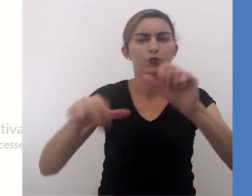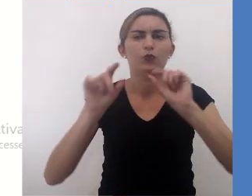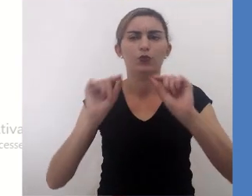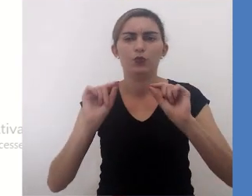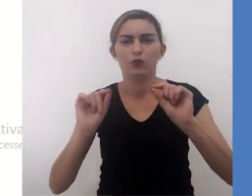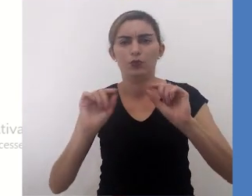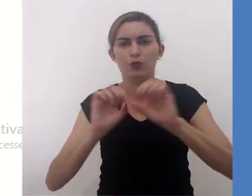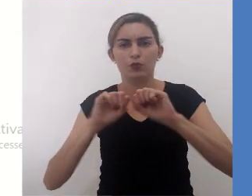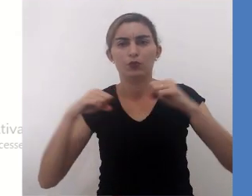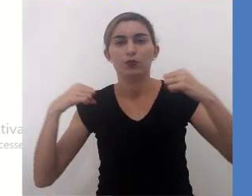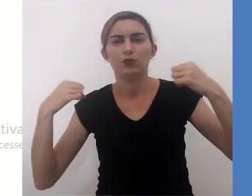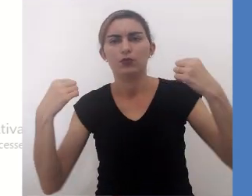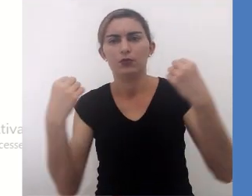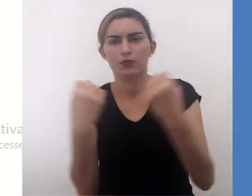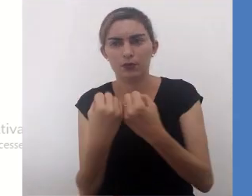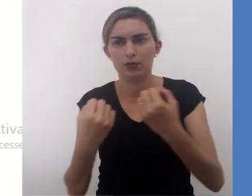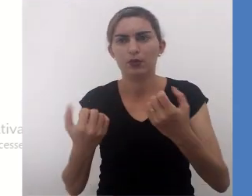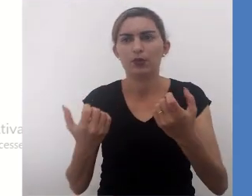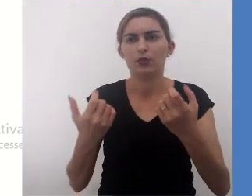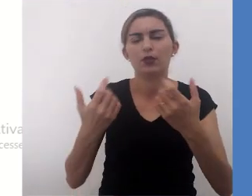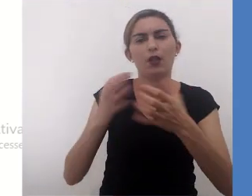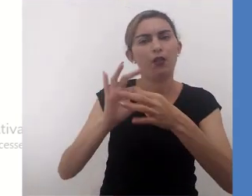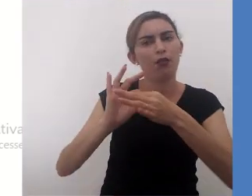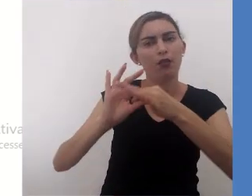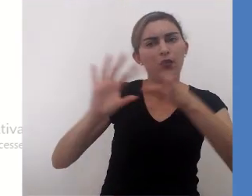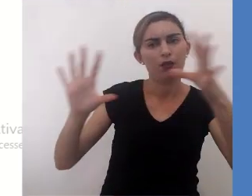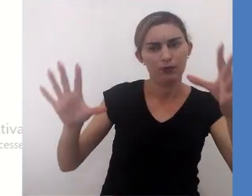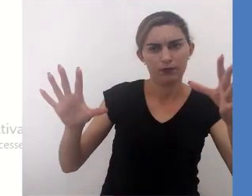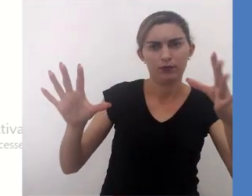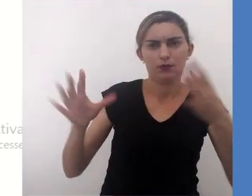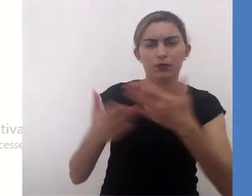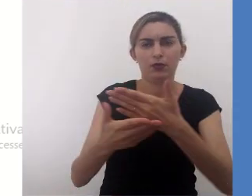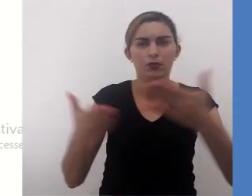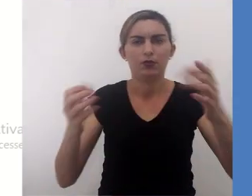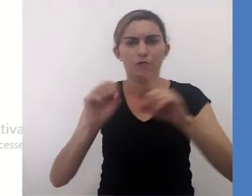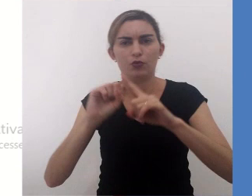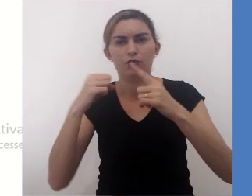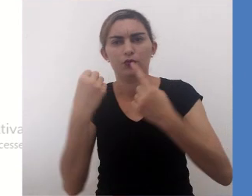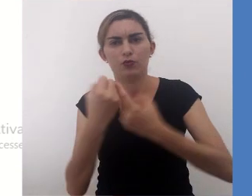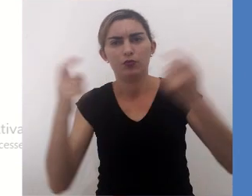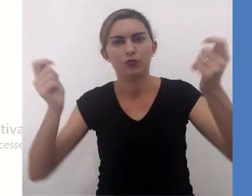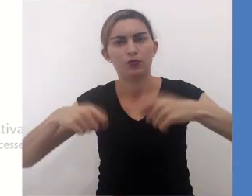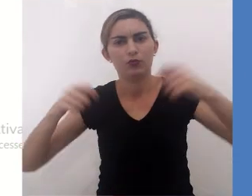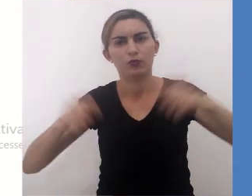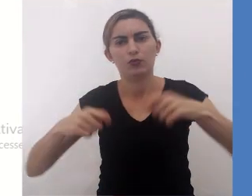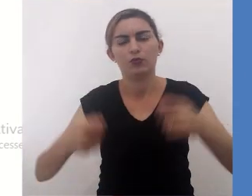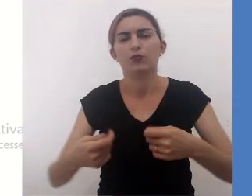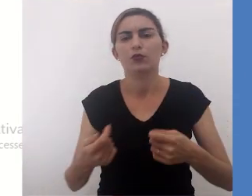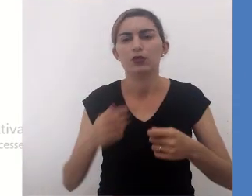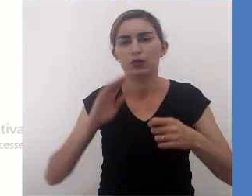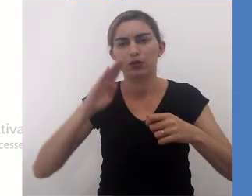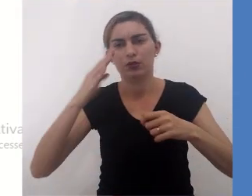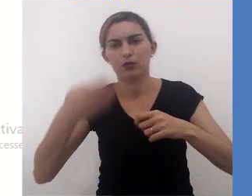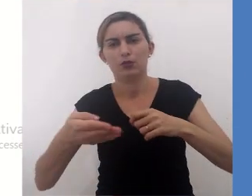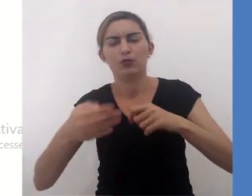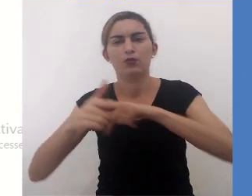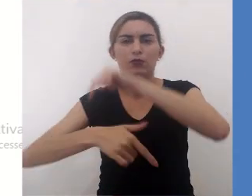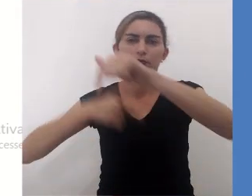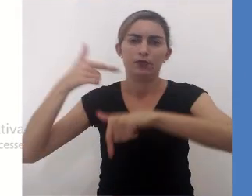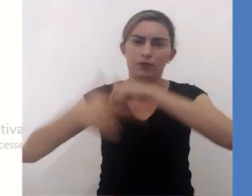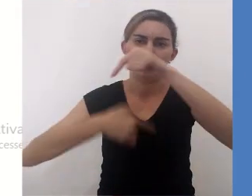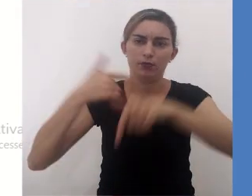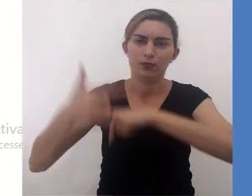de uma sociedade de indivíduos livres, que só seria possível pela ação direta dos